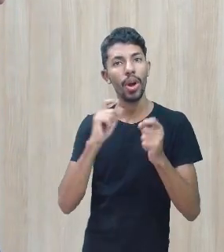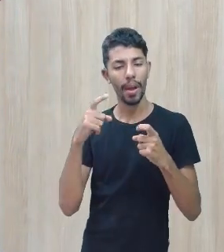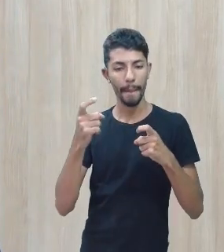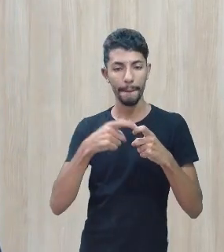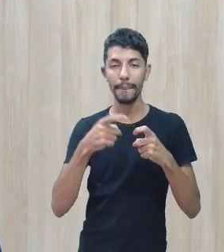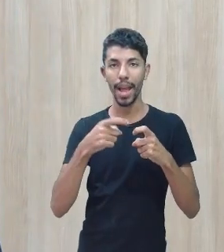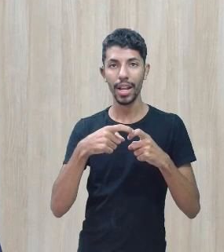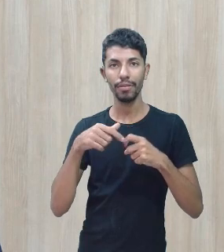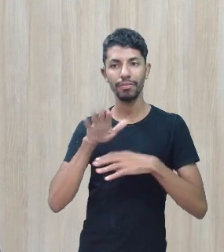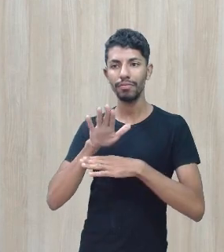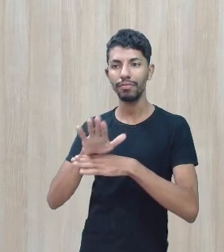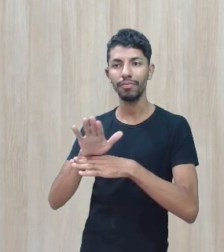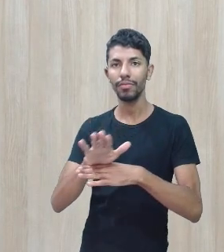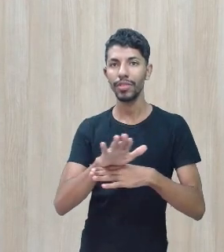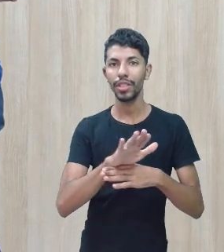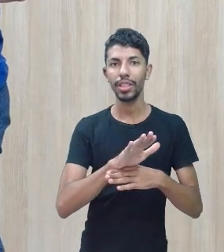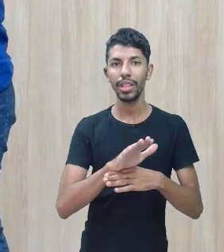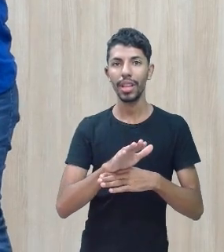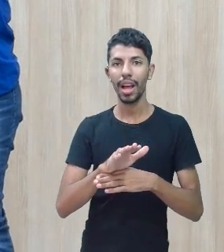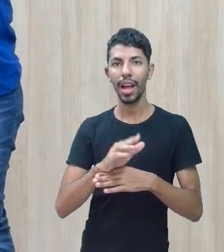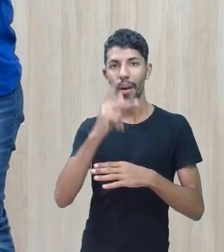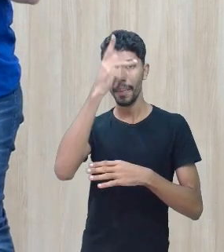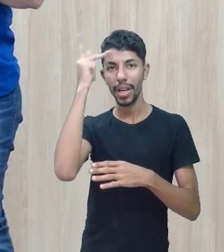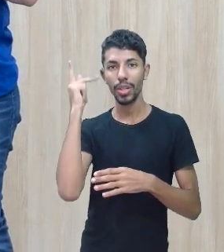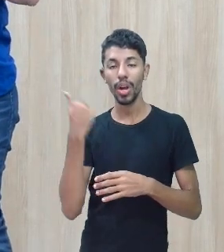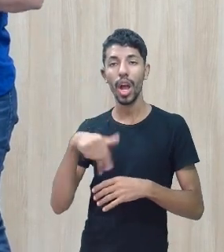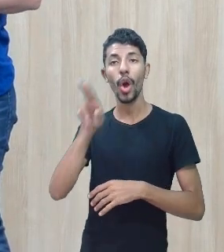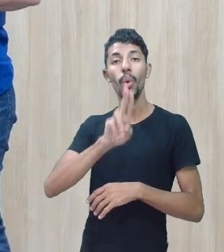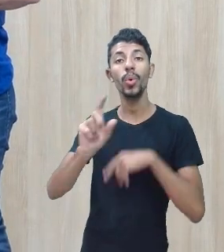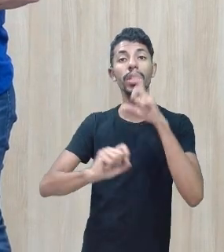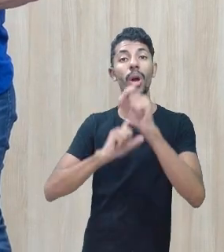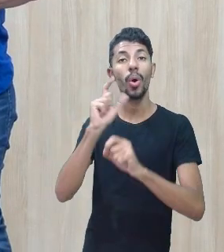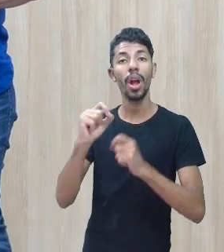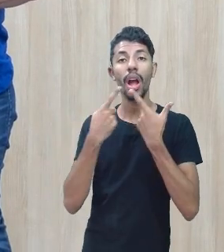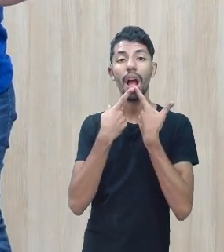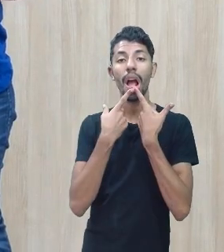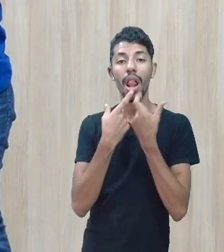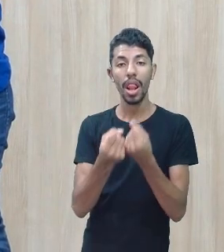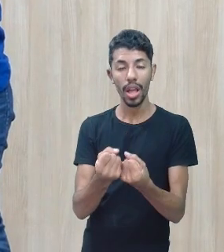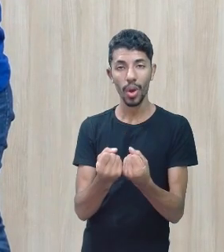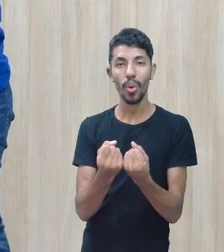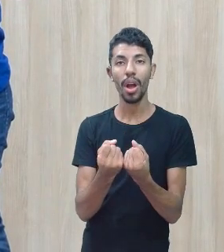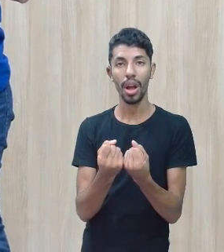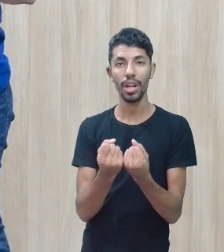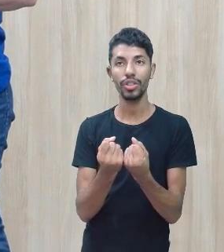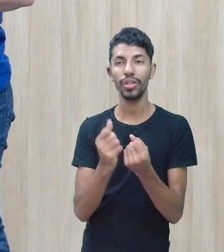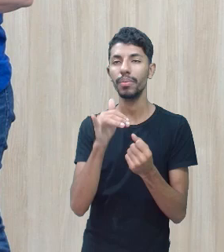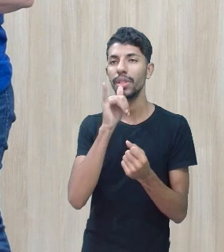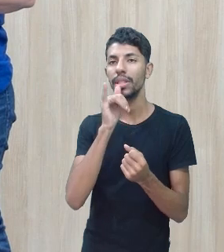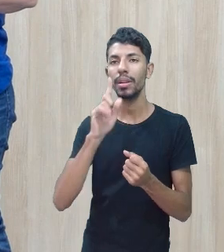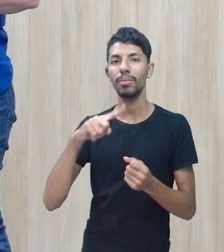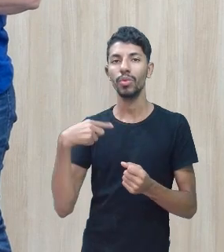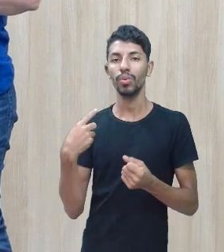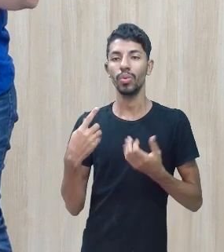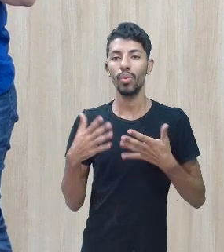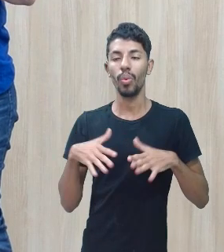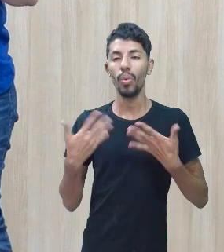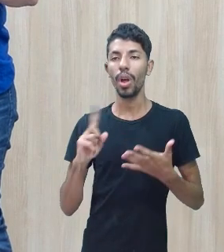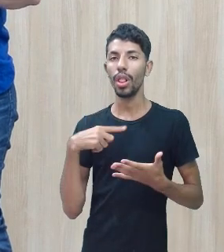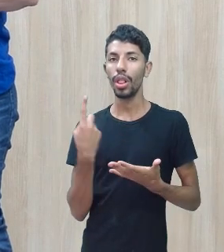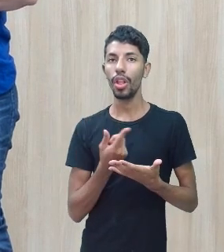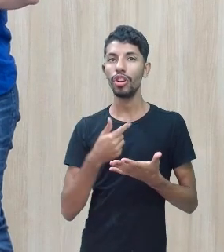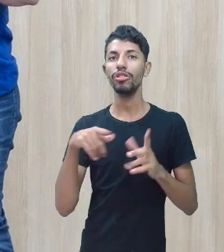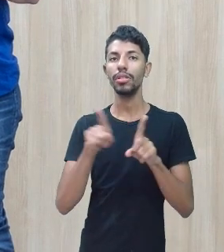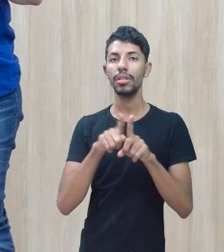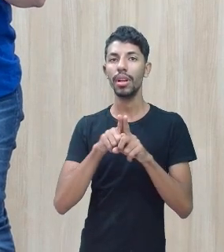seus pacientes, eles usam uma linguagem, não é? Quando nós estamos lendo um